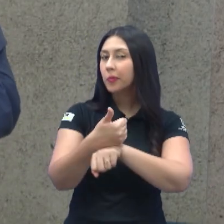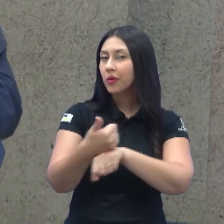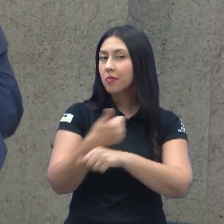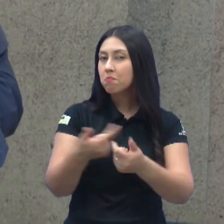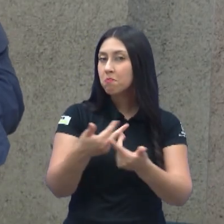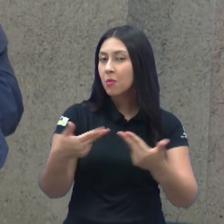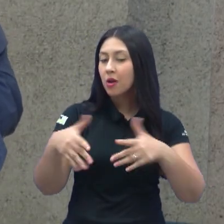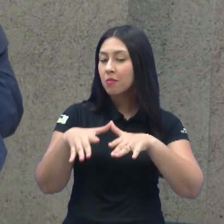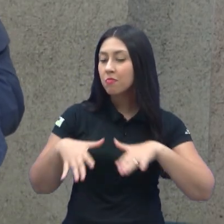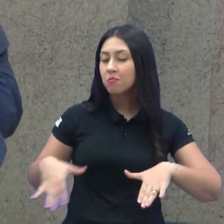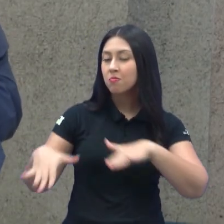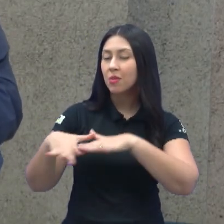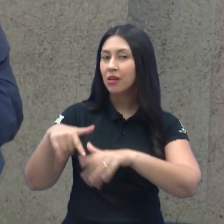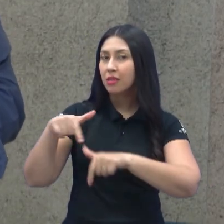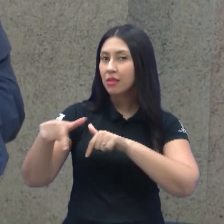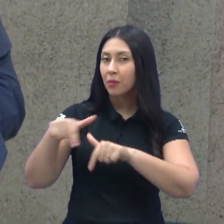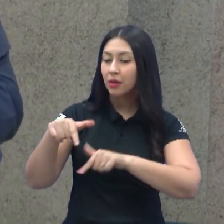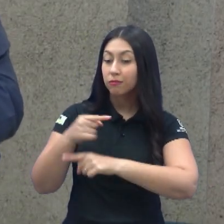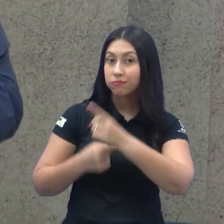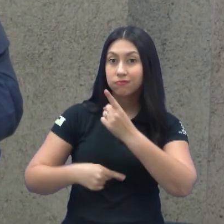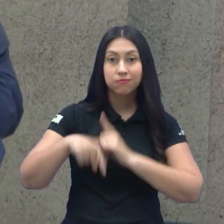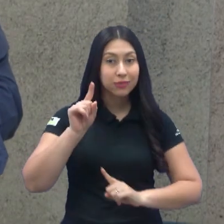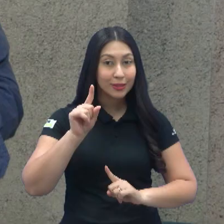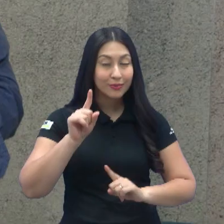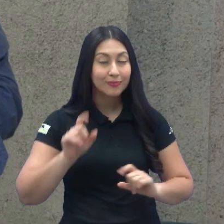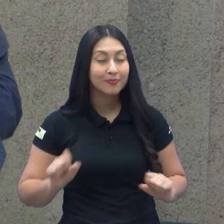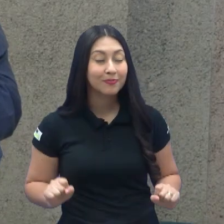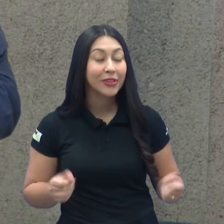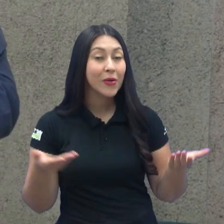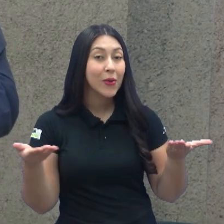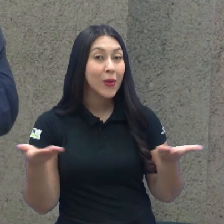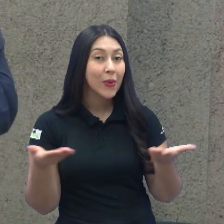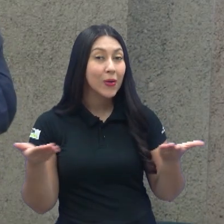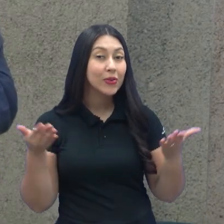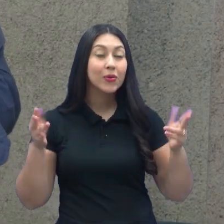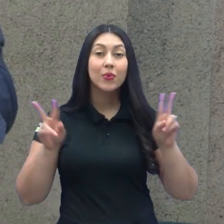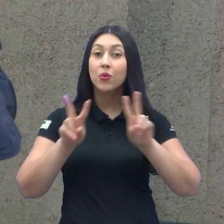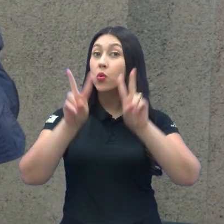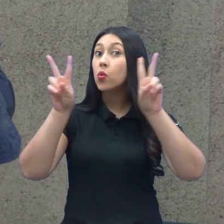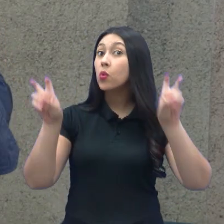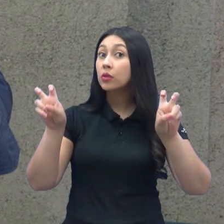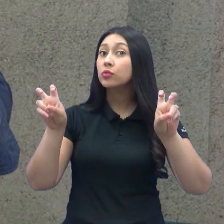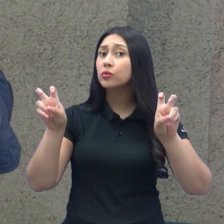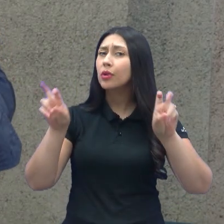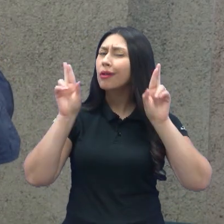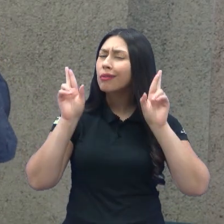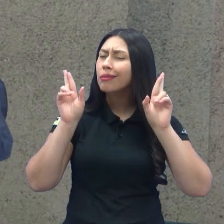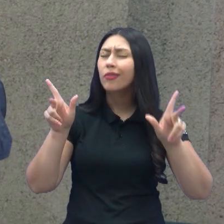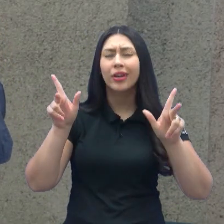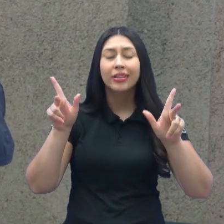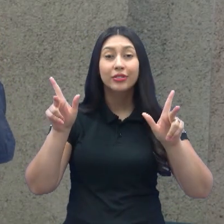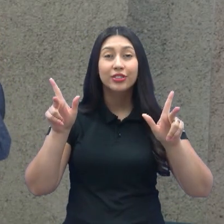e transformações no mundo do trabalho. E hoje a gente vai fazer uma edição um pouco diferente. Em